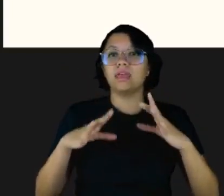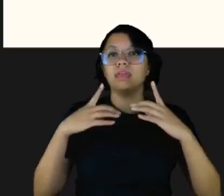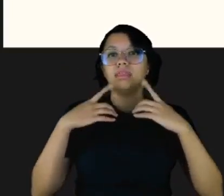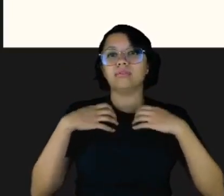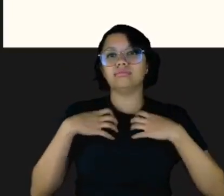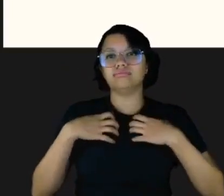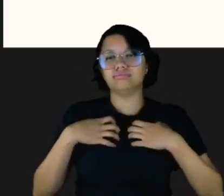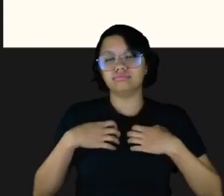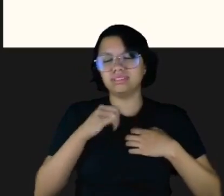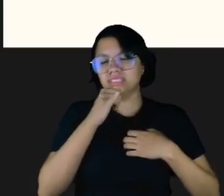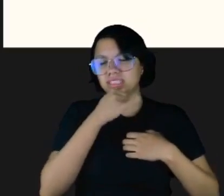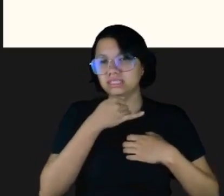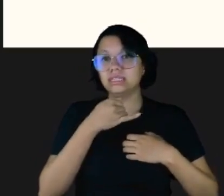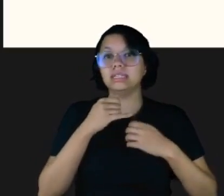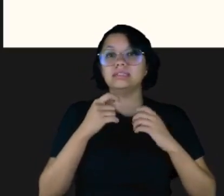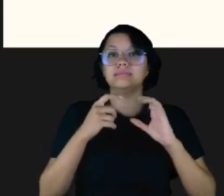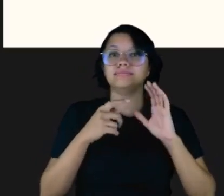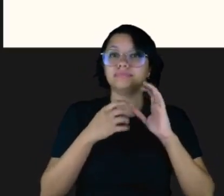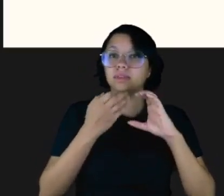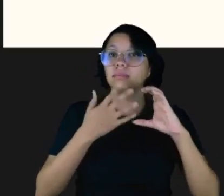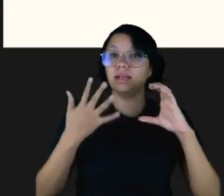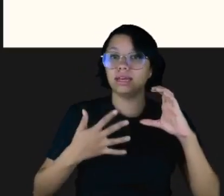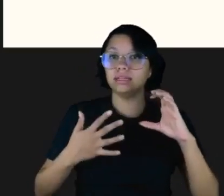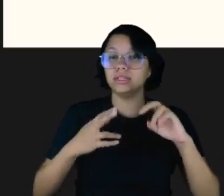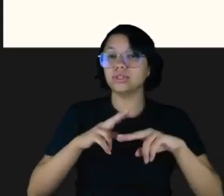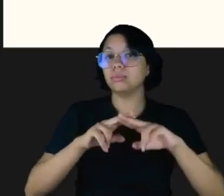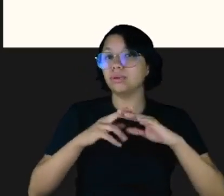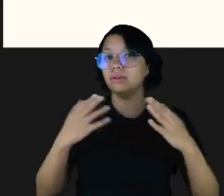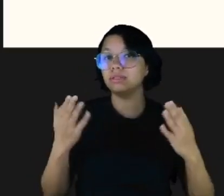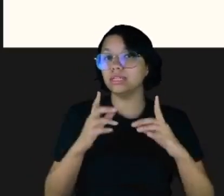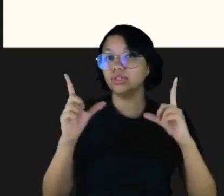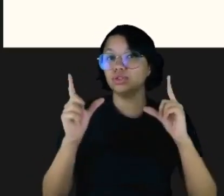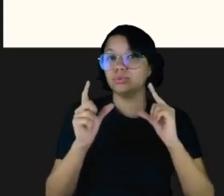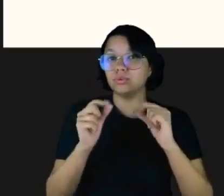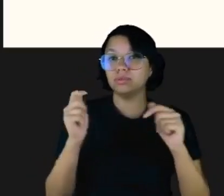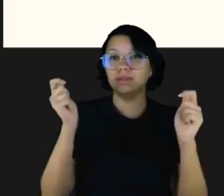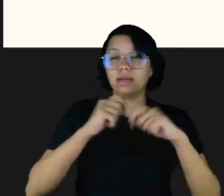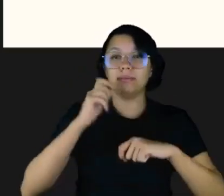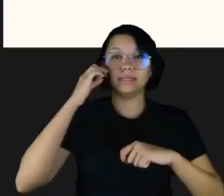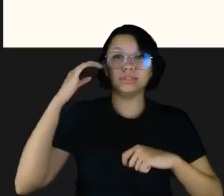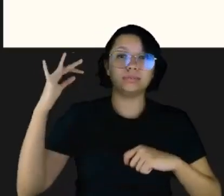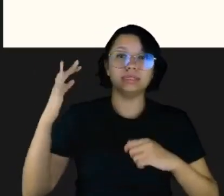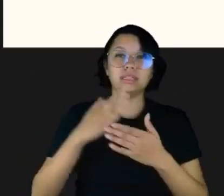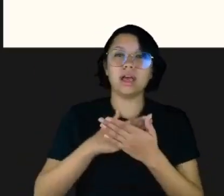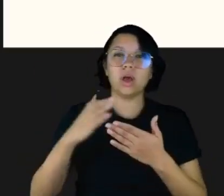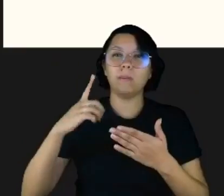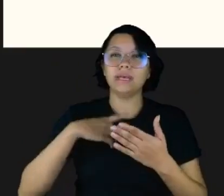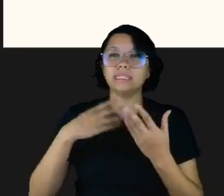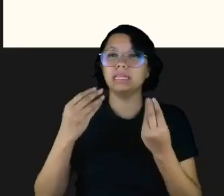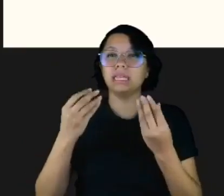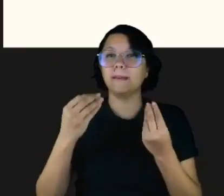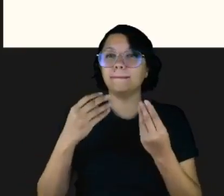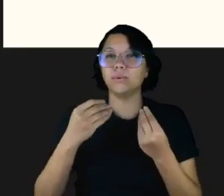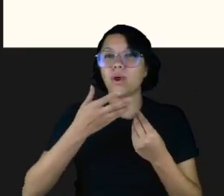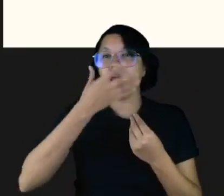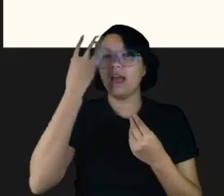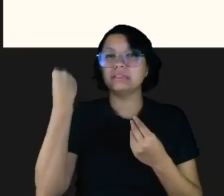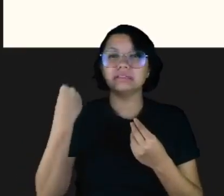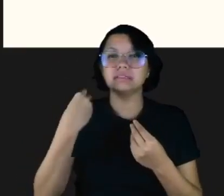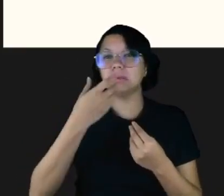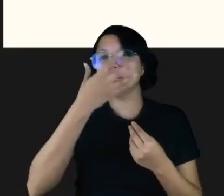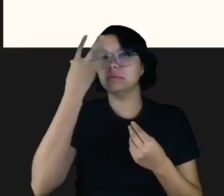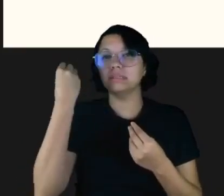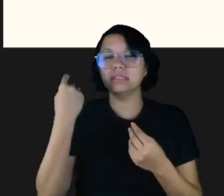sintoma, e aqui, ó, por causa dessa redução da capacidade de pensar, começa a ter muito